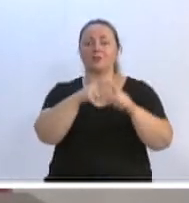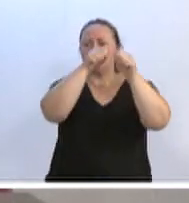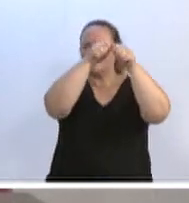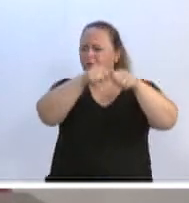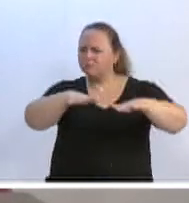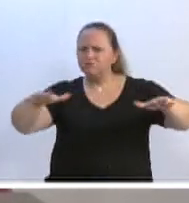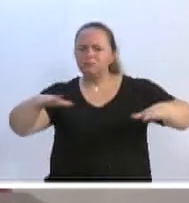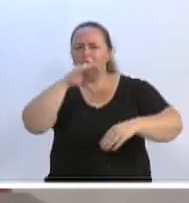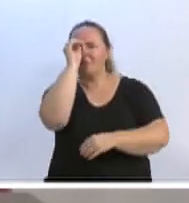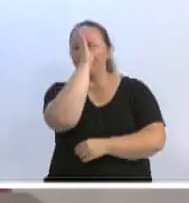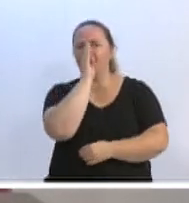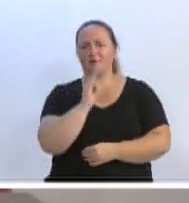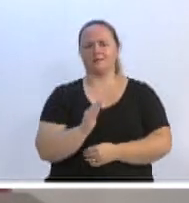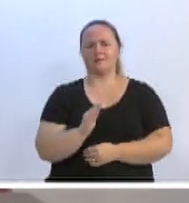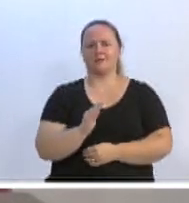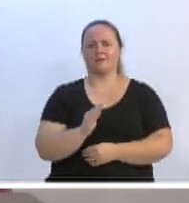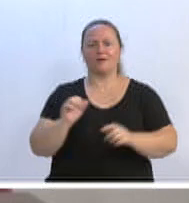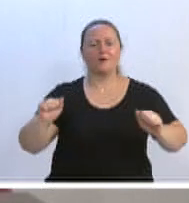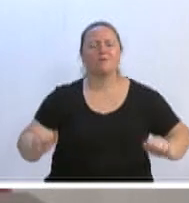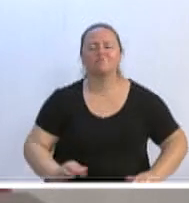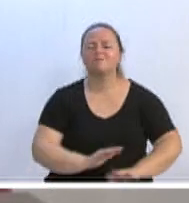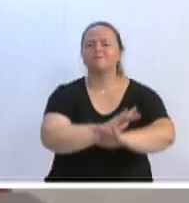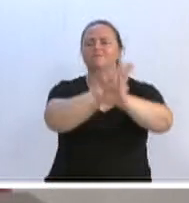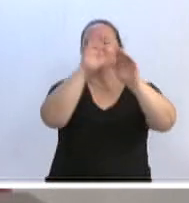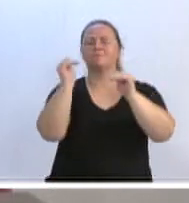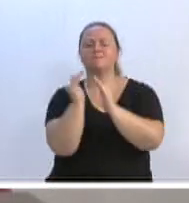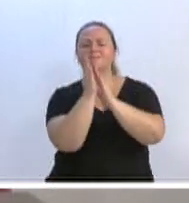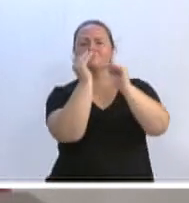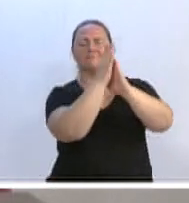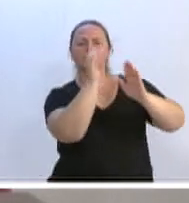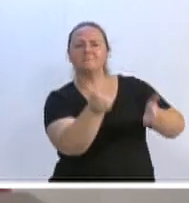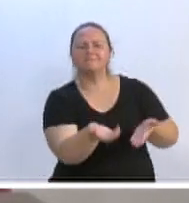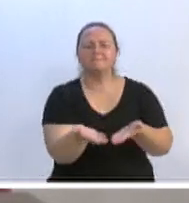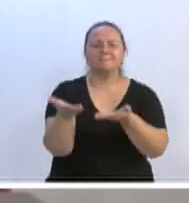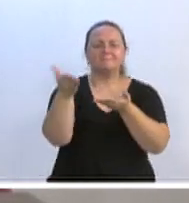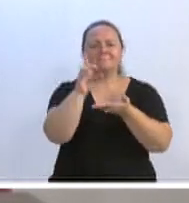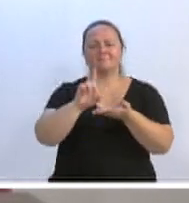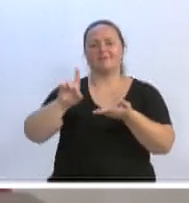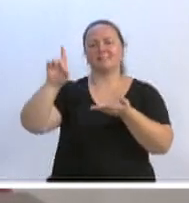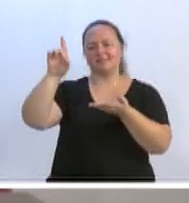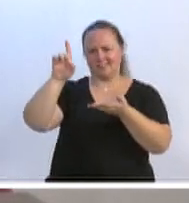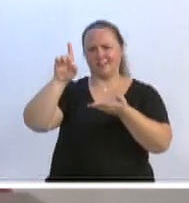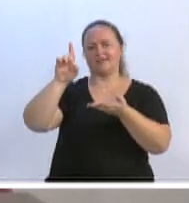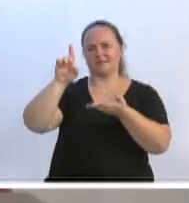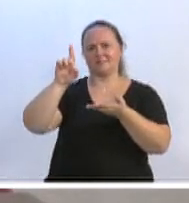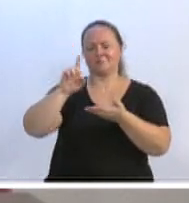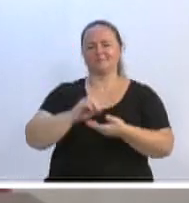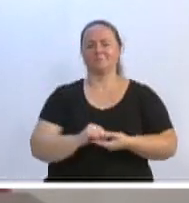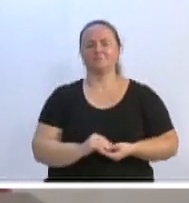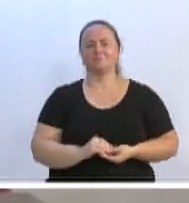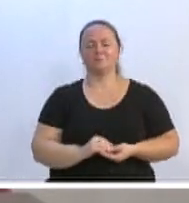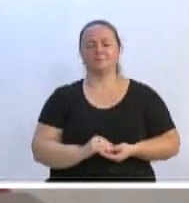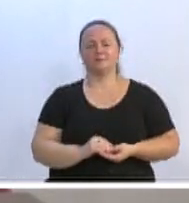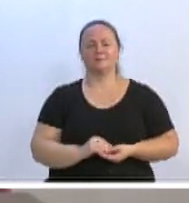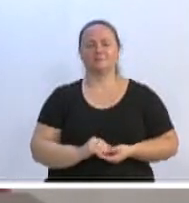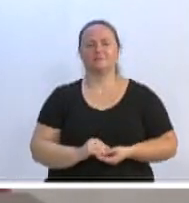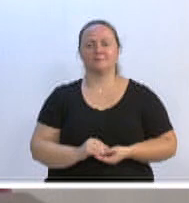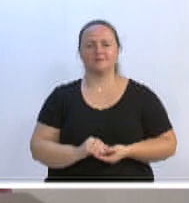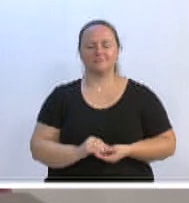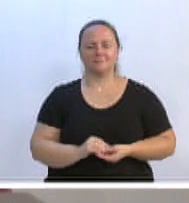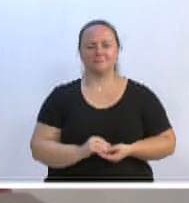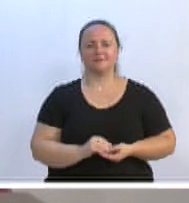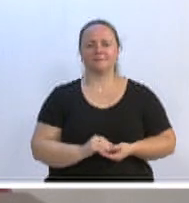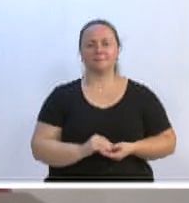Brasil, glorificando e entoando louvores ao nosso Deus. Temos também